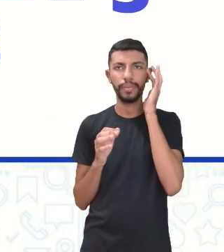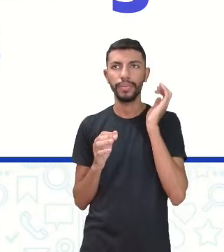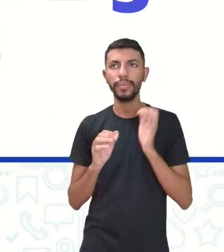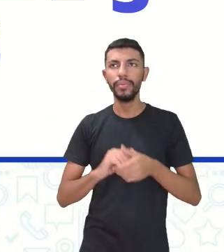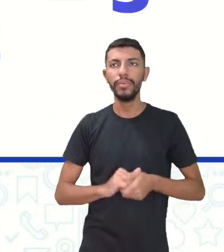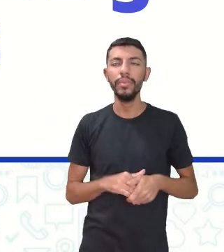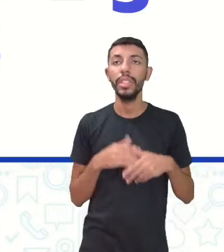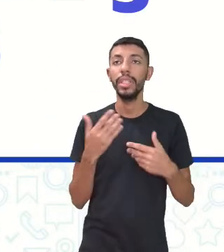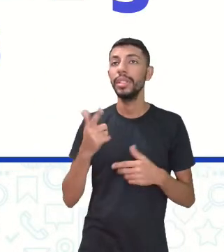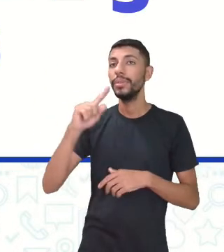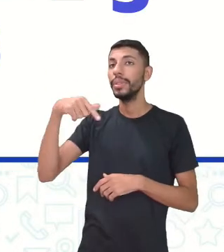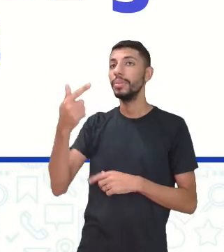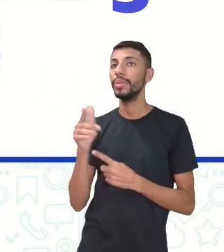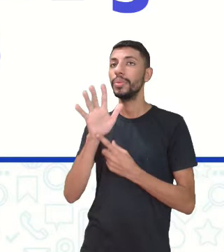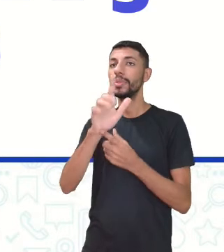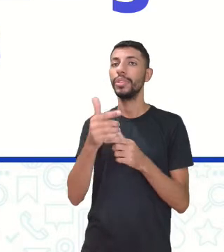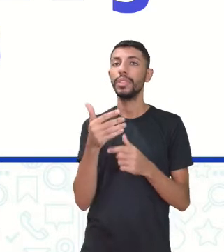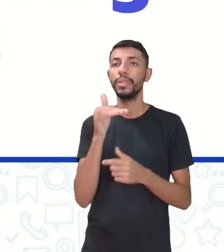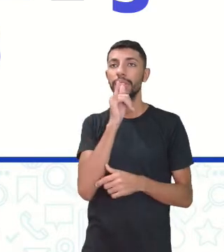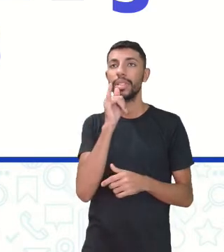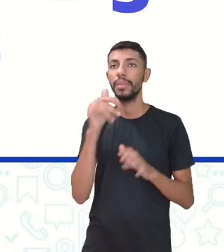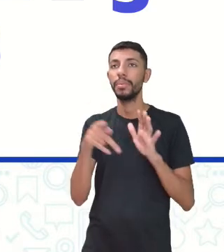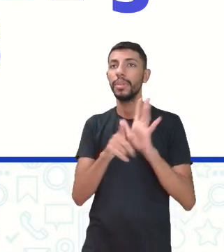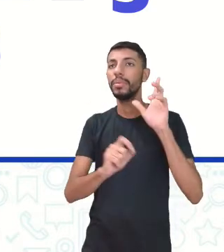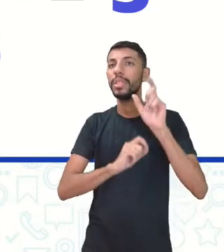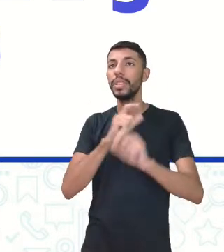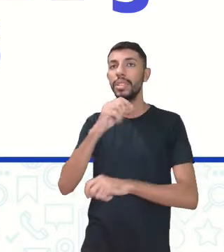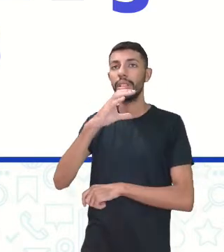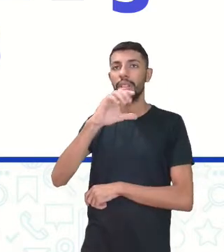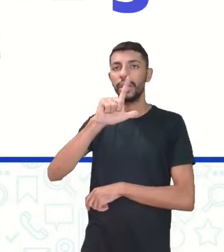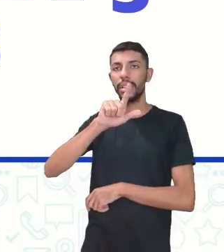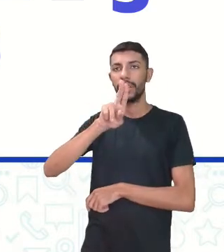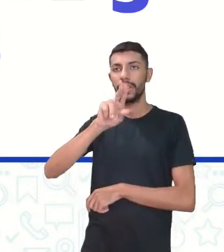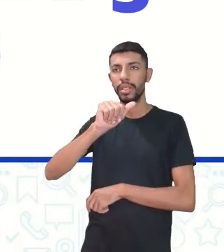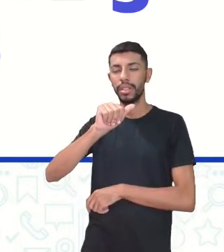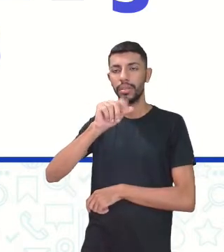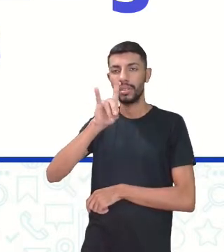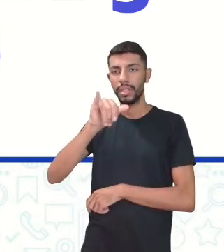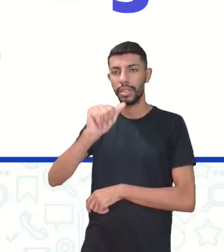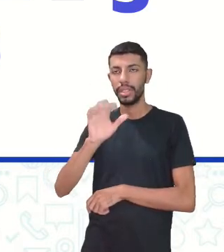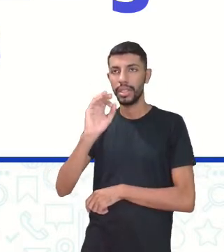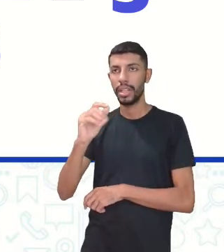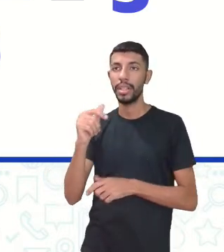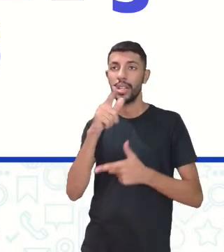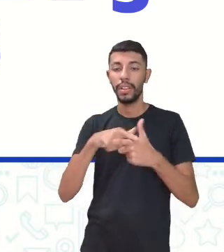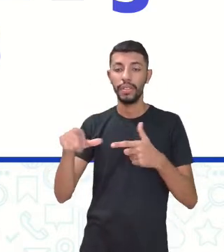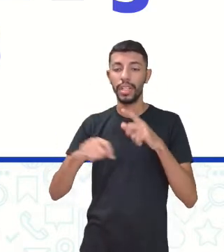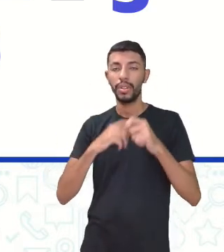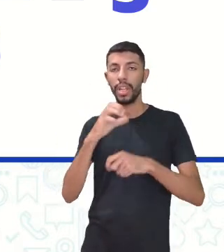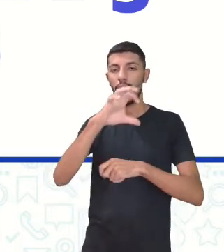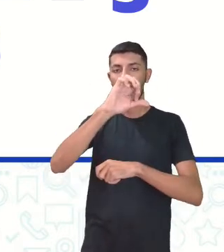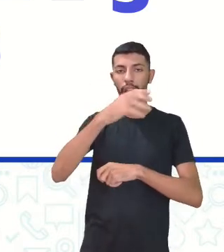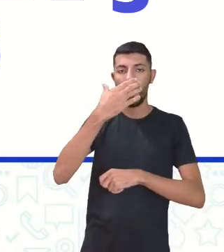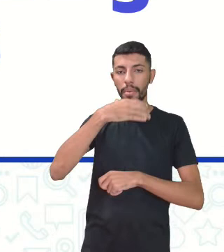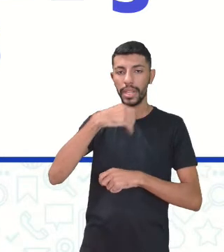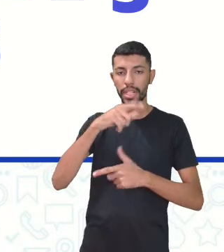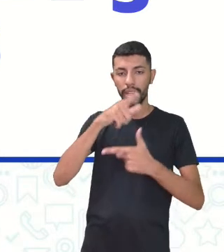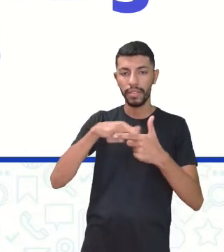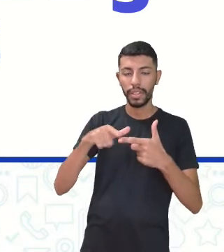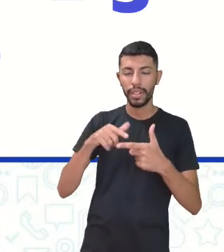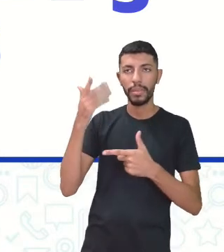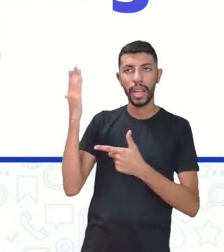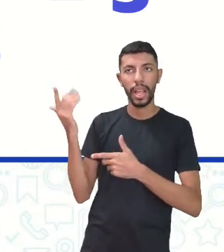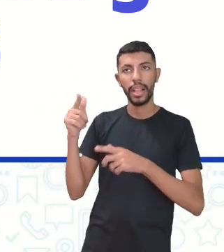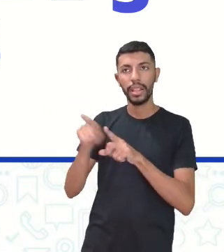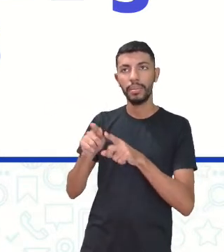eu coloquei um exemplo aí de Cláudia, dividindo aí 9 maçãs para ela aí mais 2 amigos, né, totalizando